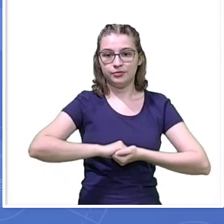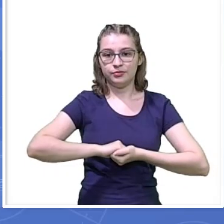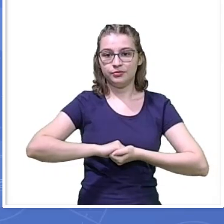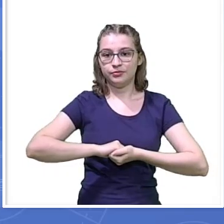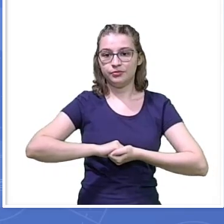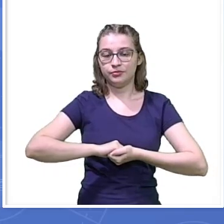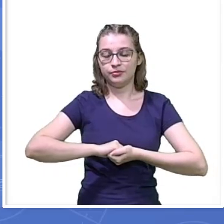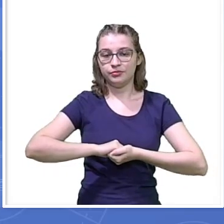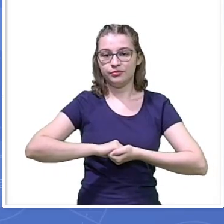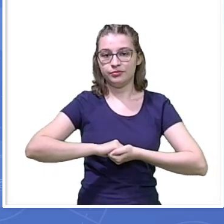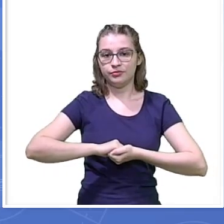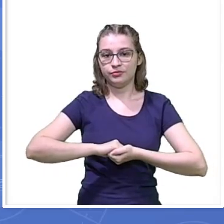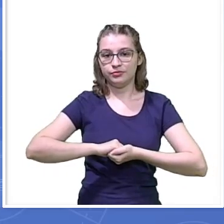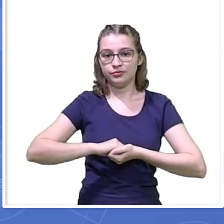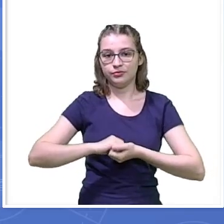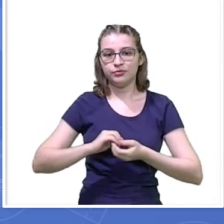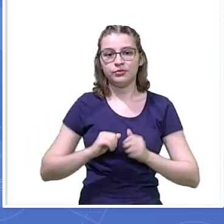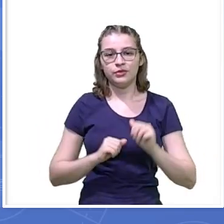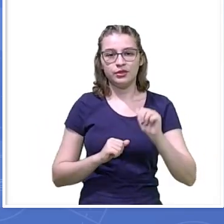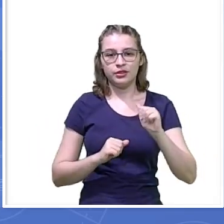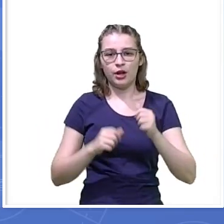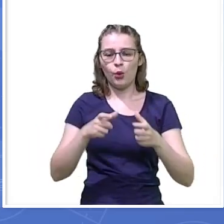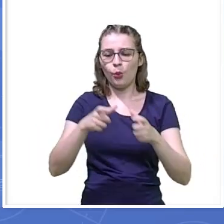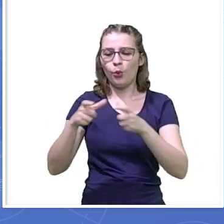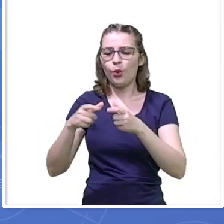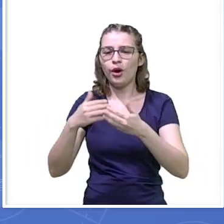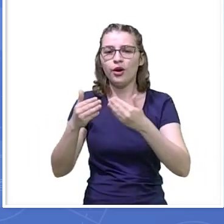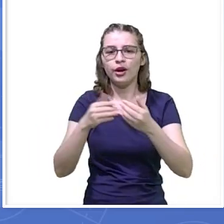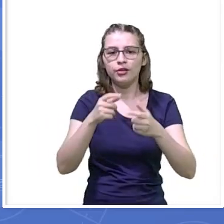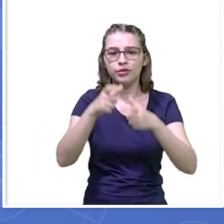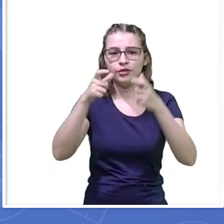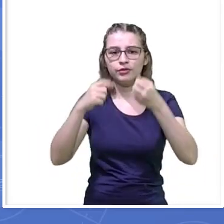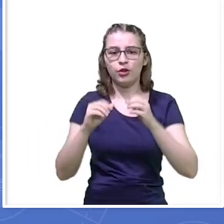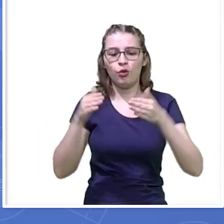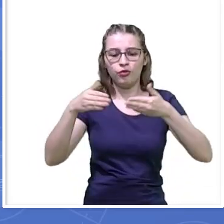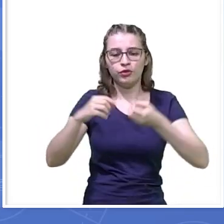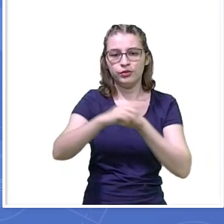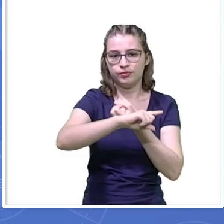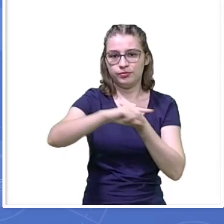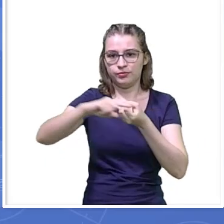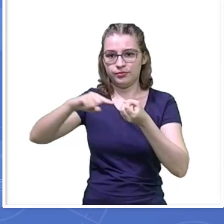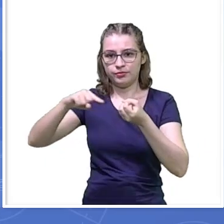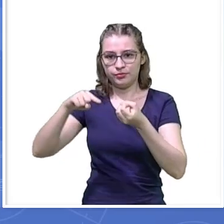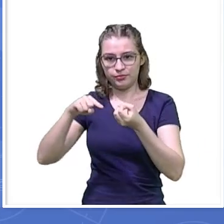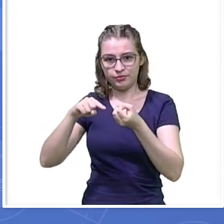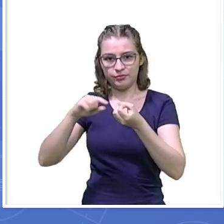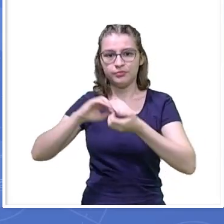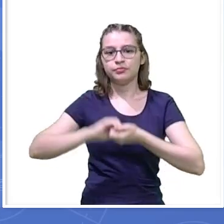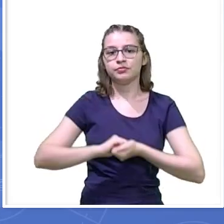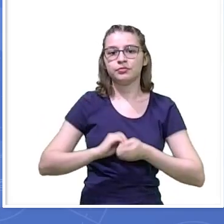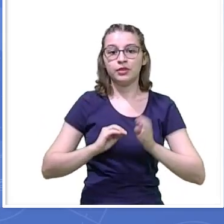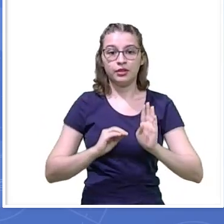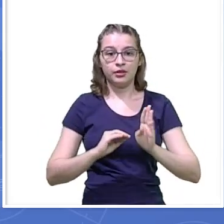graus de qualquer ponto da superfície terrestre em relação à linha do Equador. Letra B, linha imaginária traçada